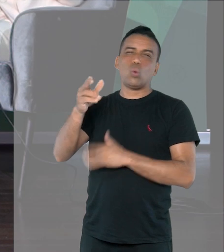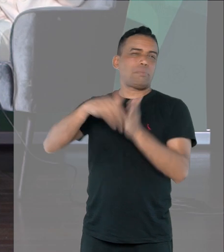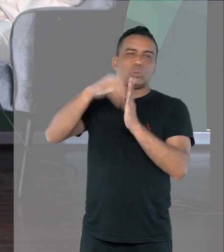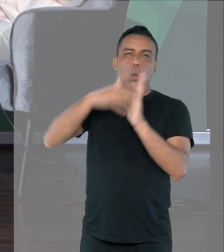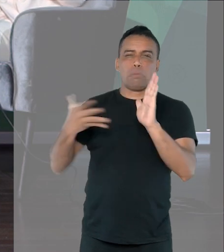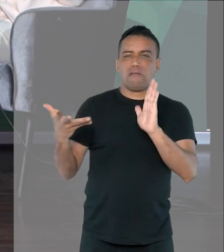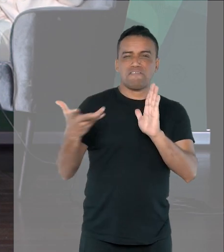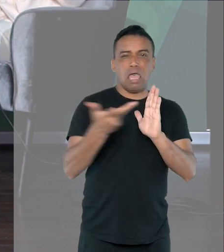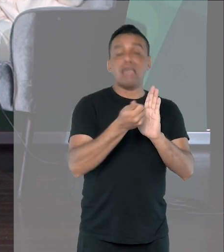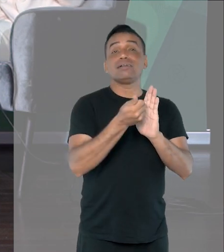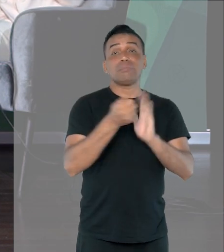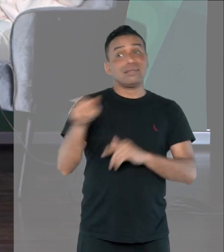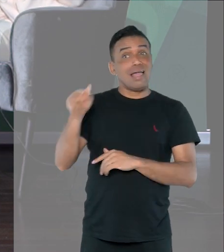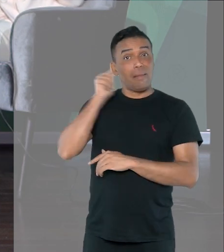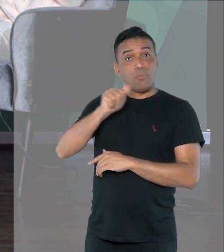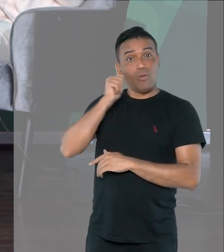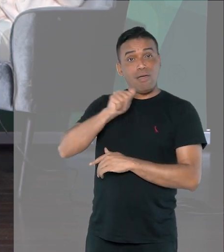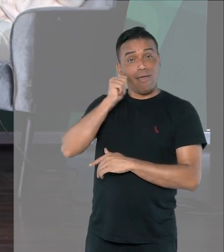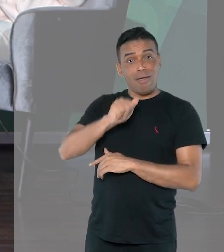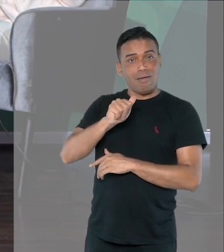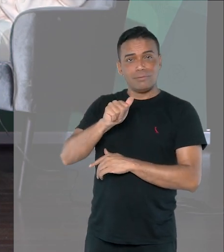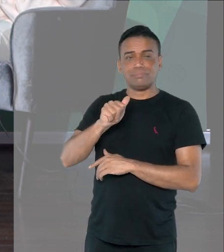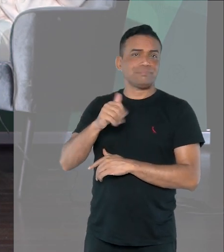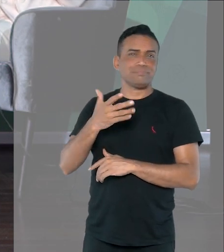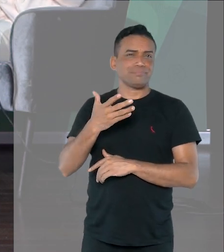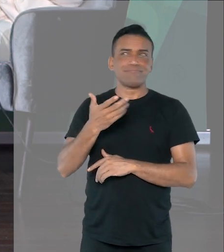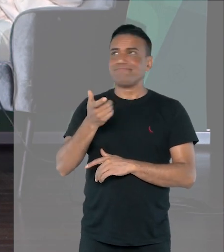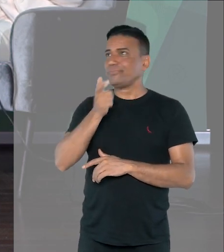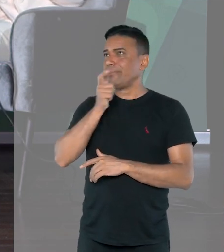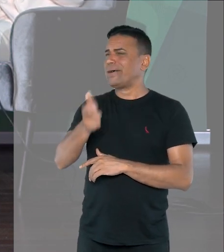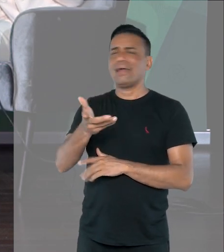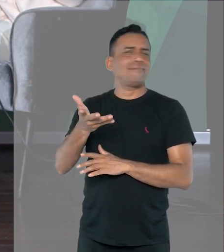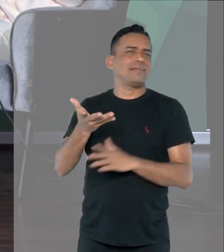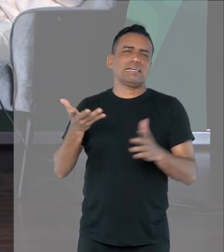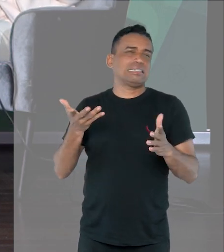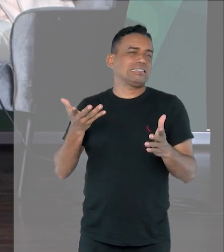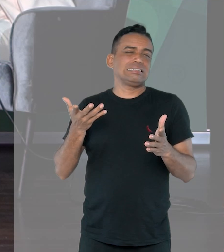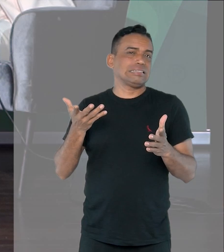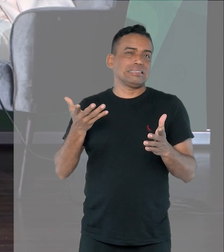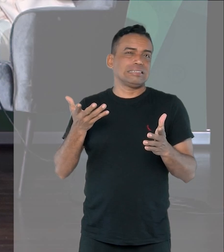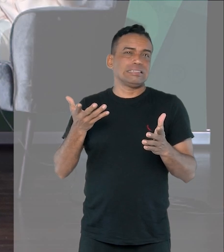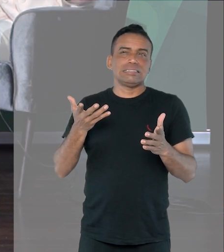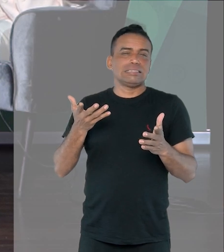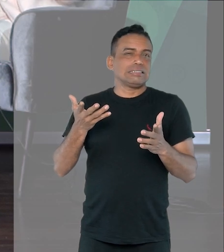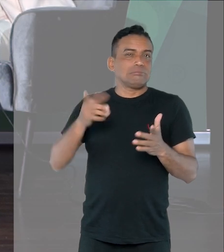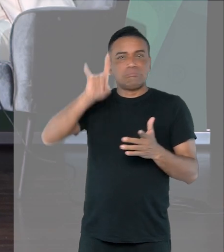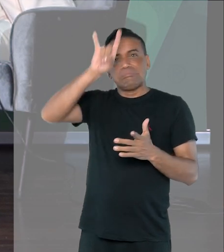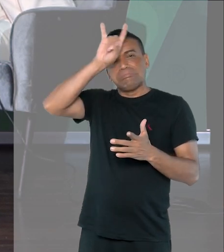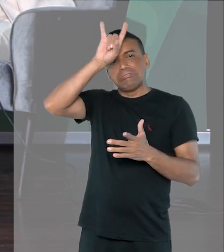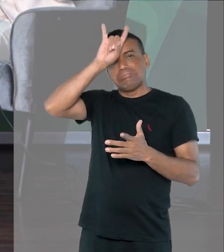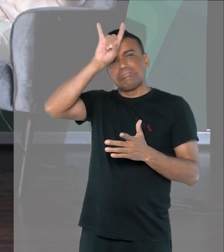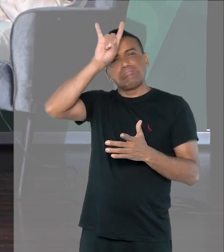Mas essa mulher foi a mulher, me desculpem, vou falar uma palavra aqui um pouco chocante, mais corneada,